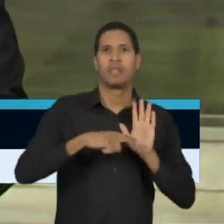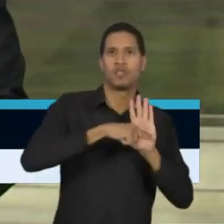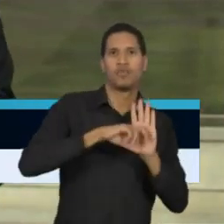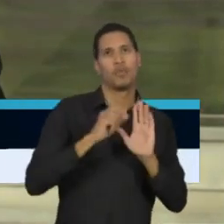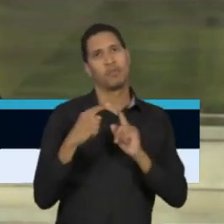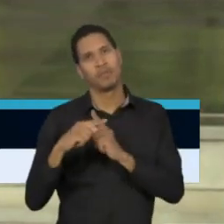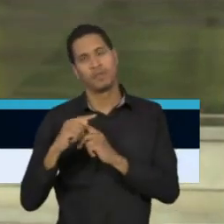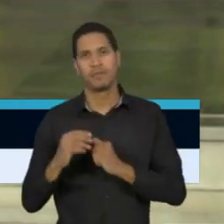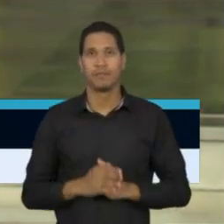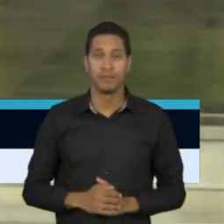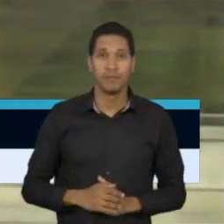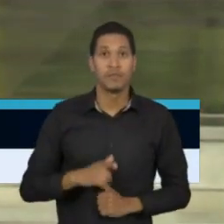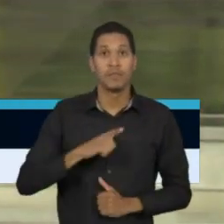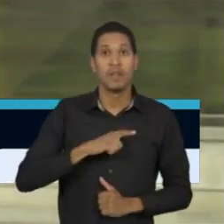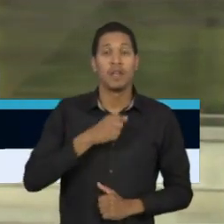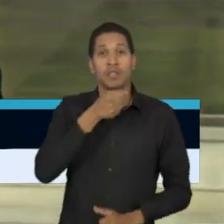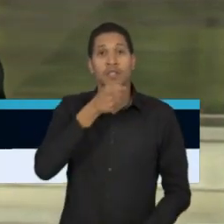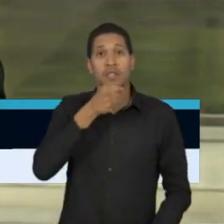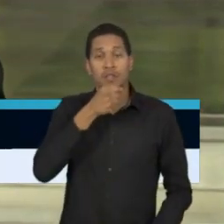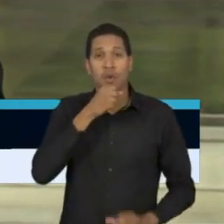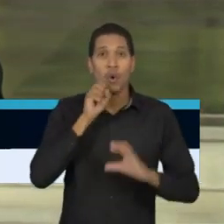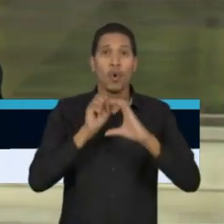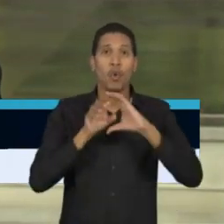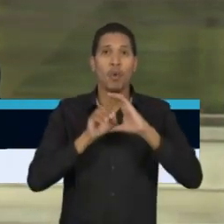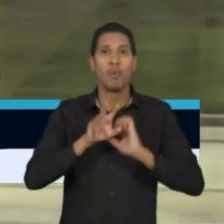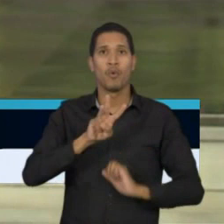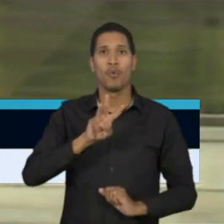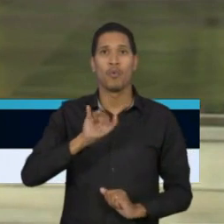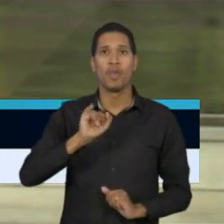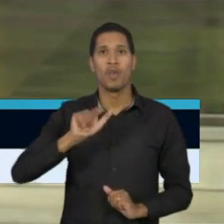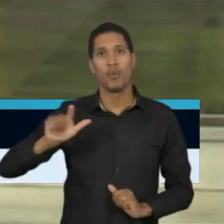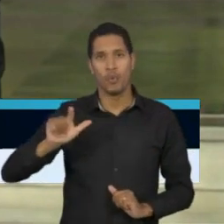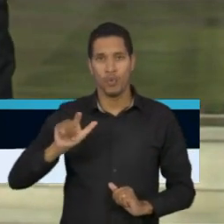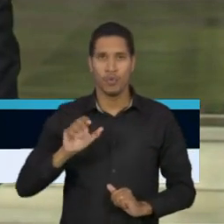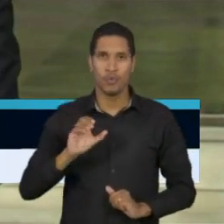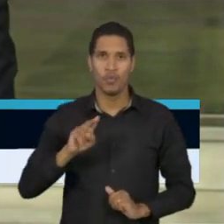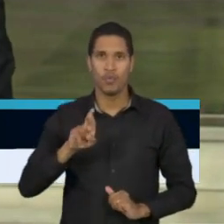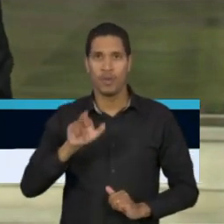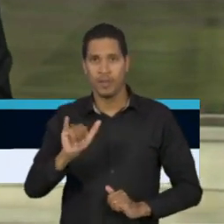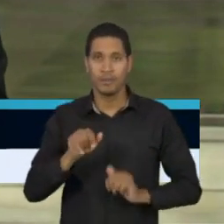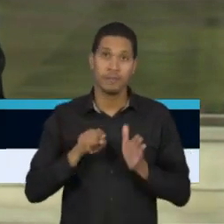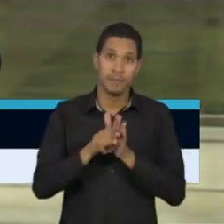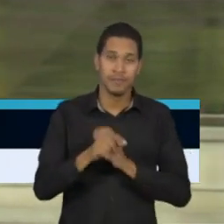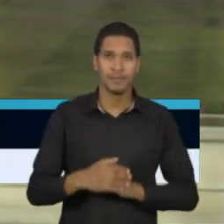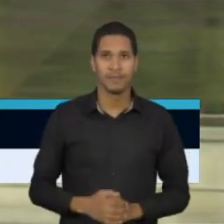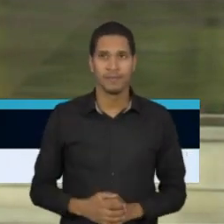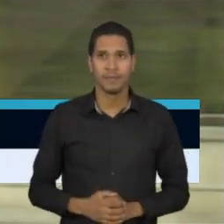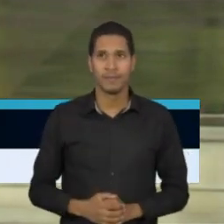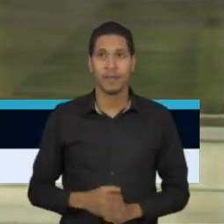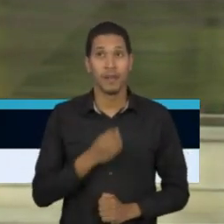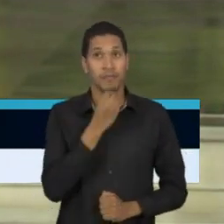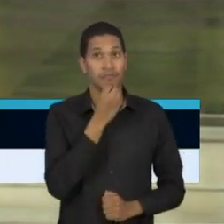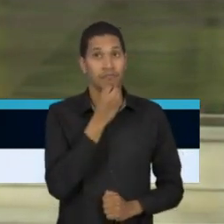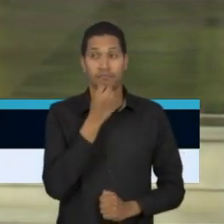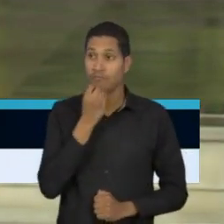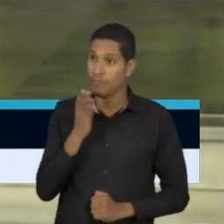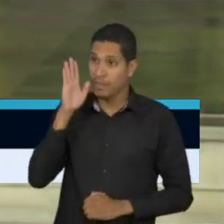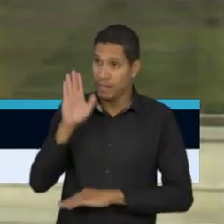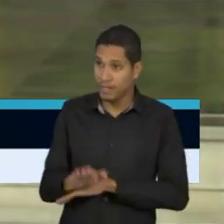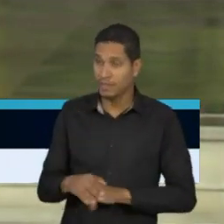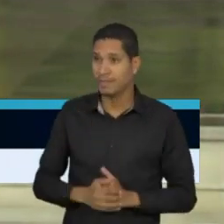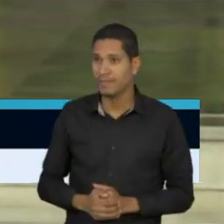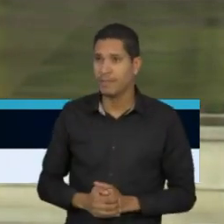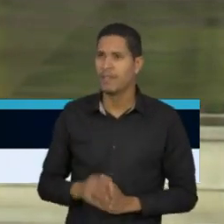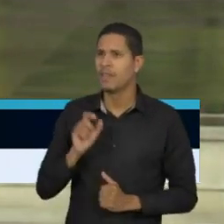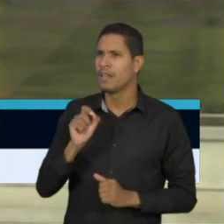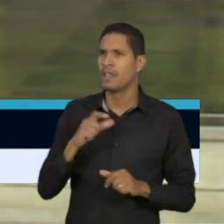é do jornalista William Cury, da Globo News. Will, boa tarde. Sua pergunta, por favor. Boa tarde, tudo bem? A pergunta é sobre os